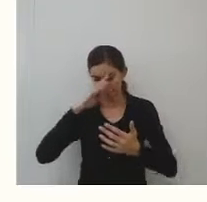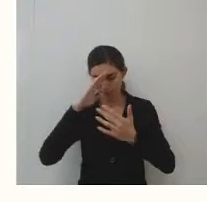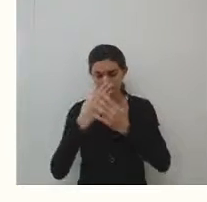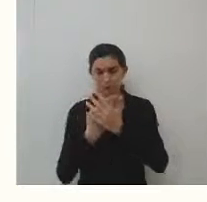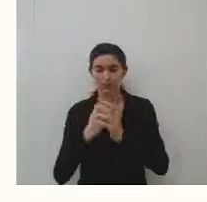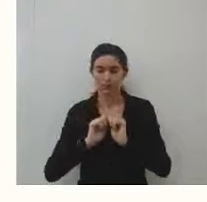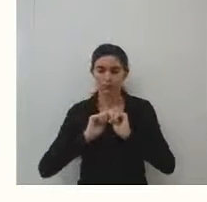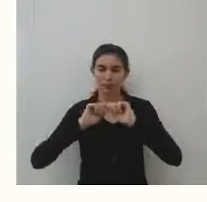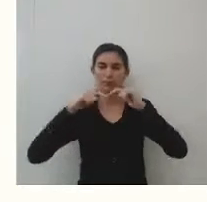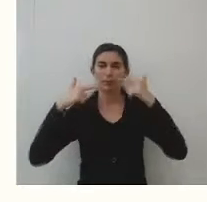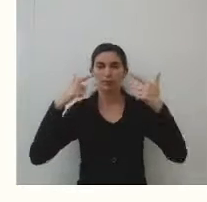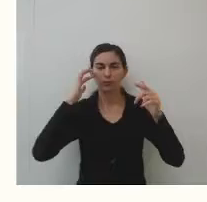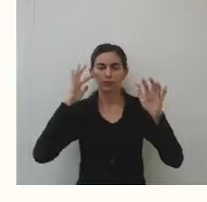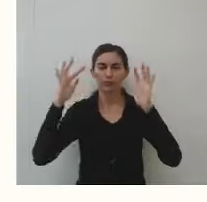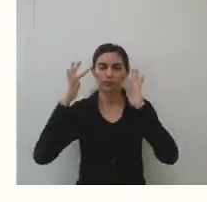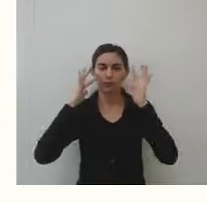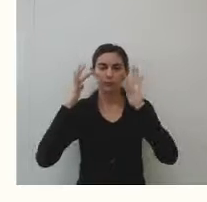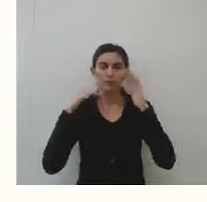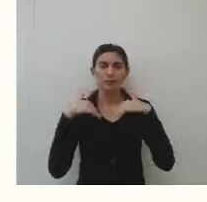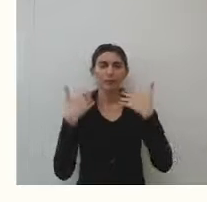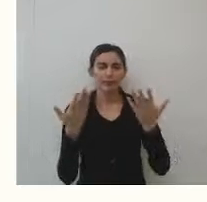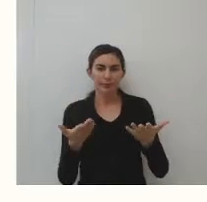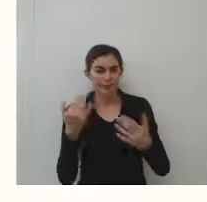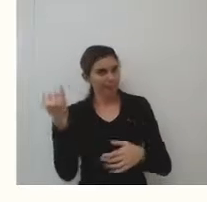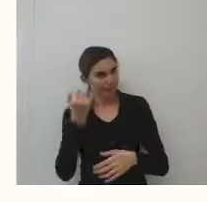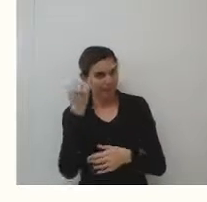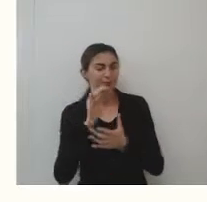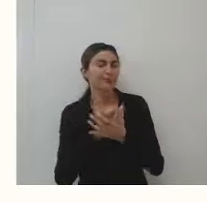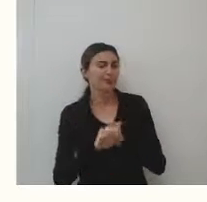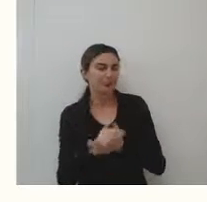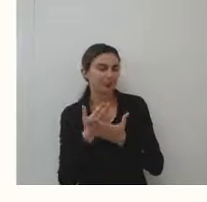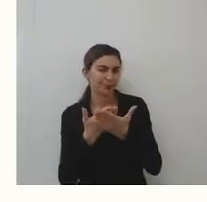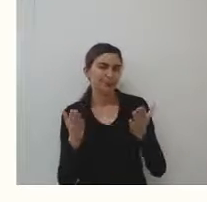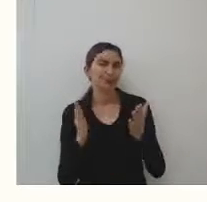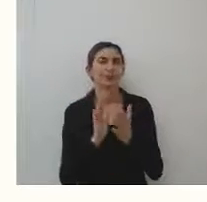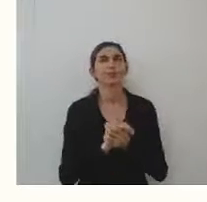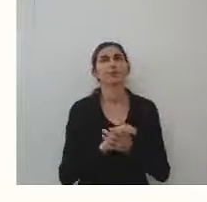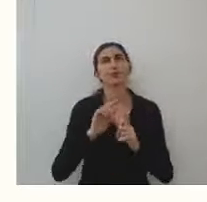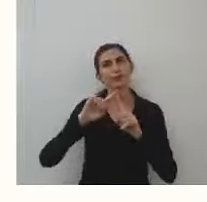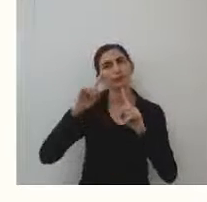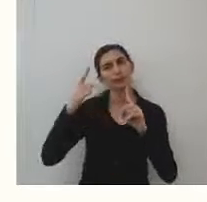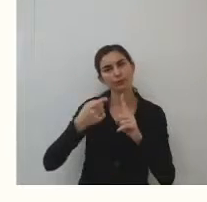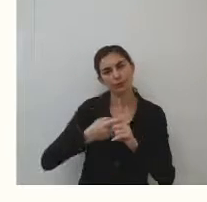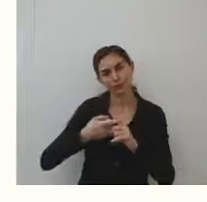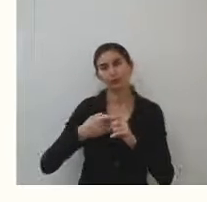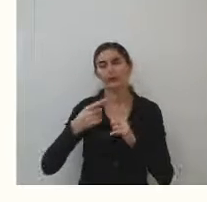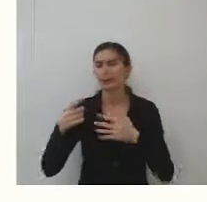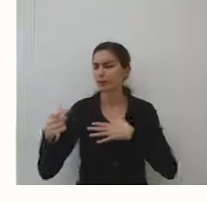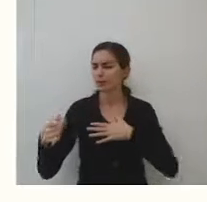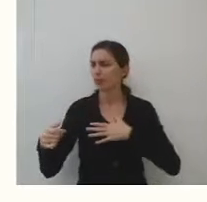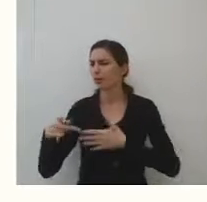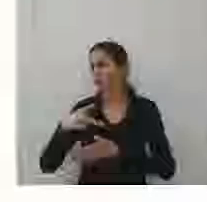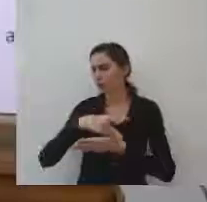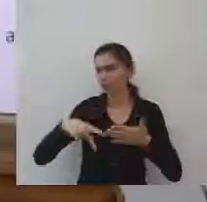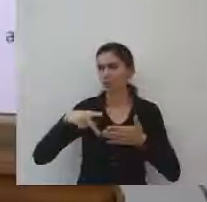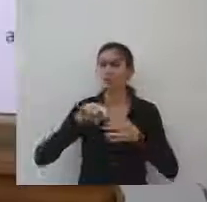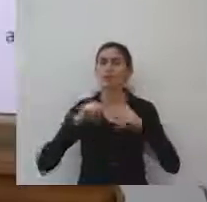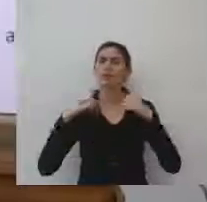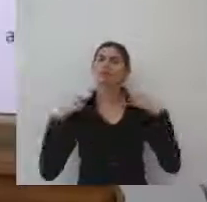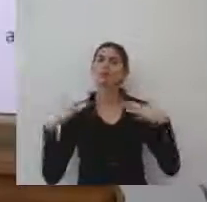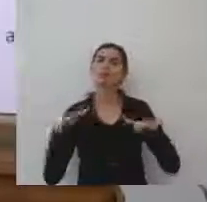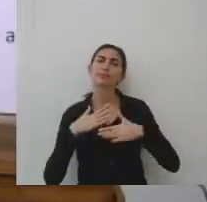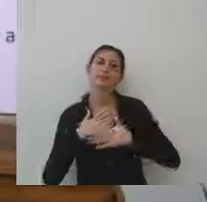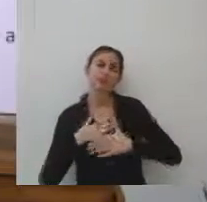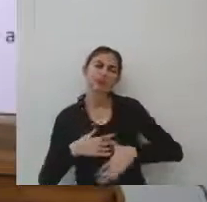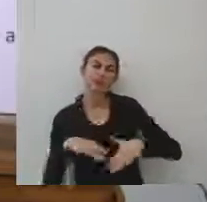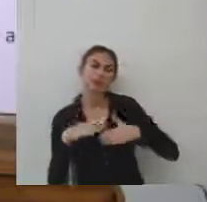a clareza do pensamento. Então, é importante para você, grávida, que dance, que faça seu relaxamento,